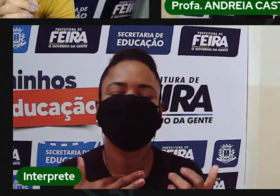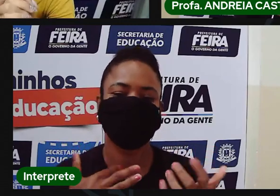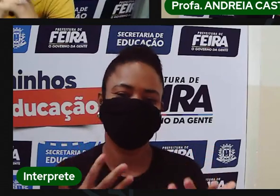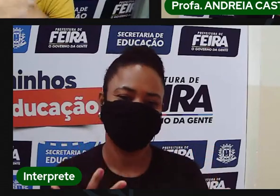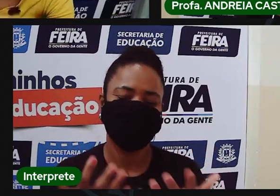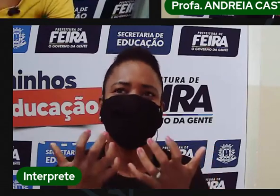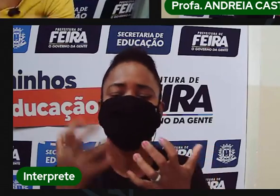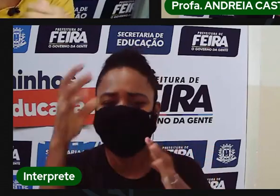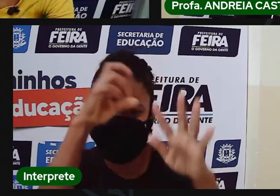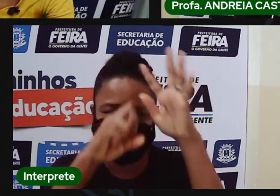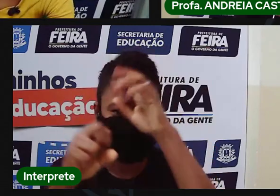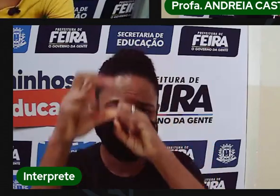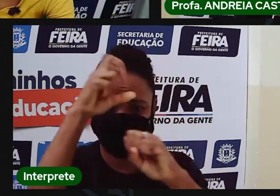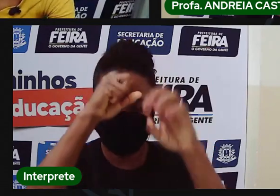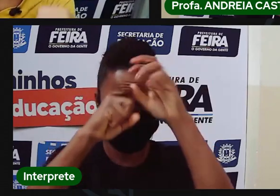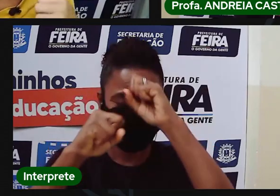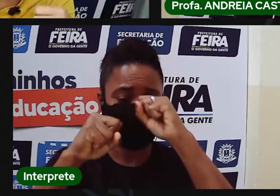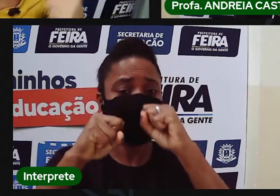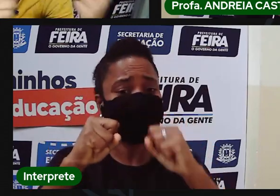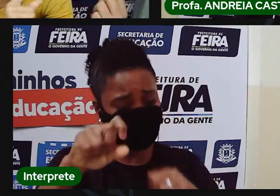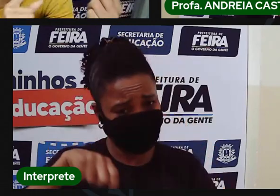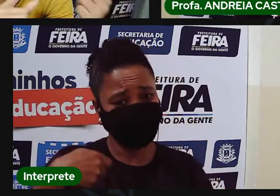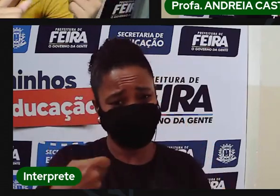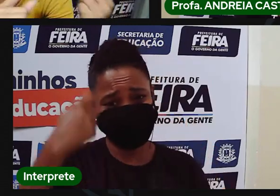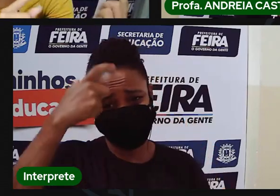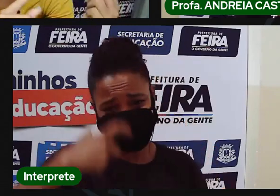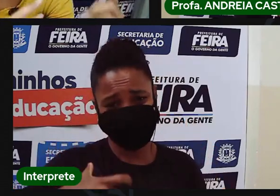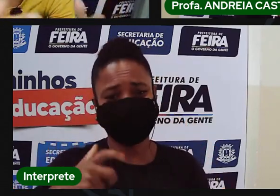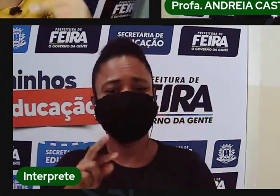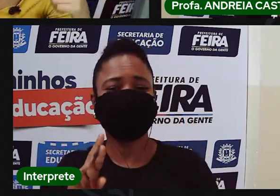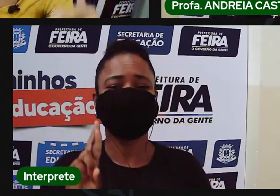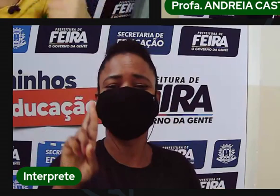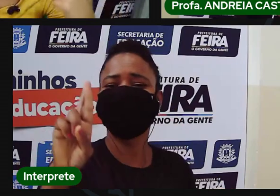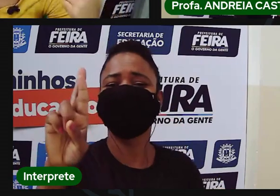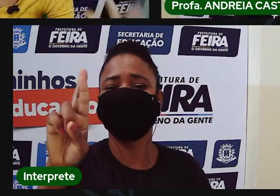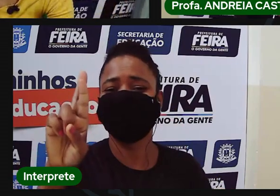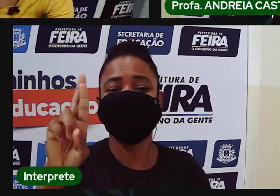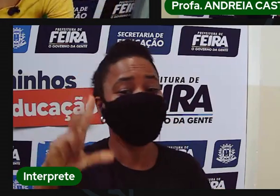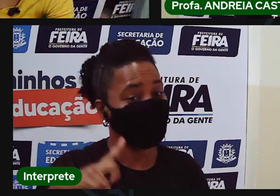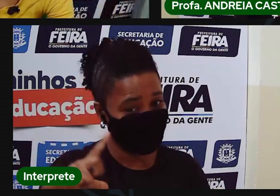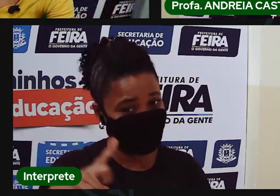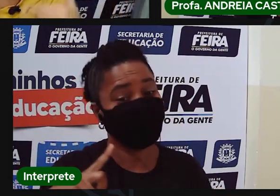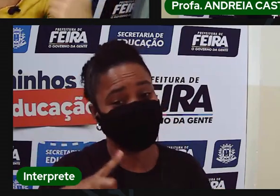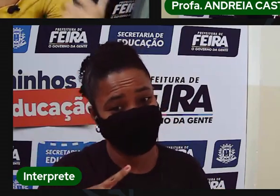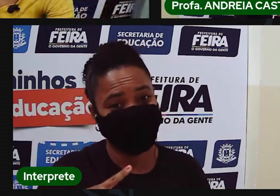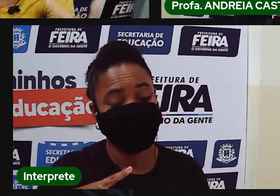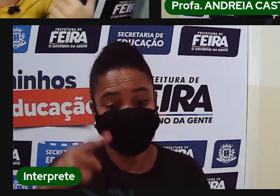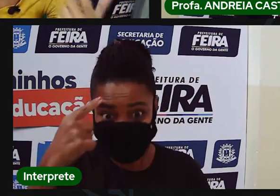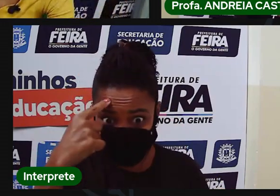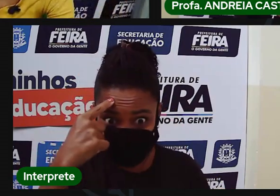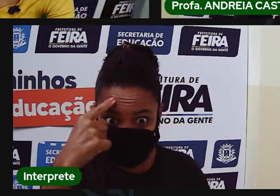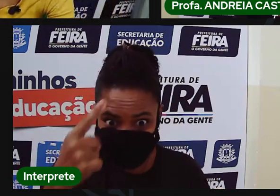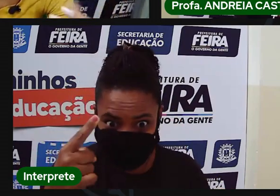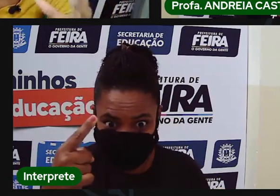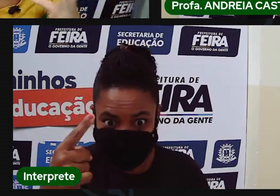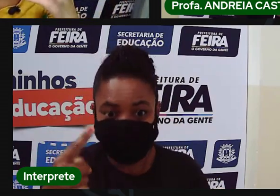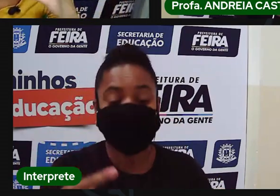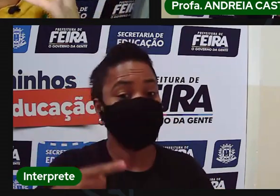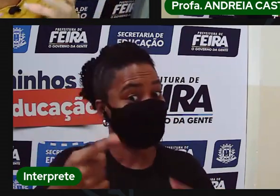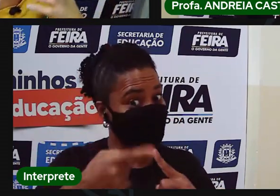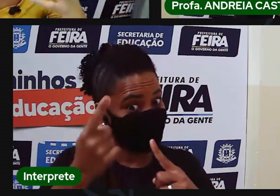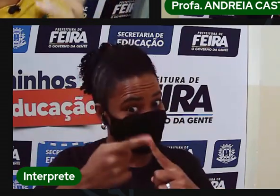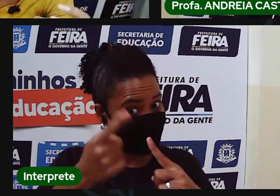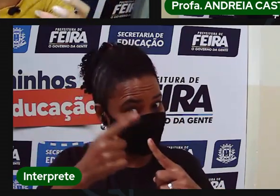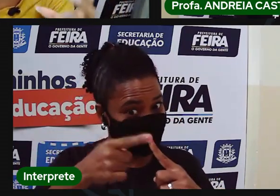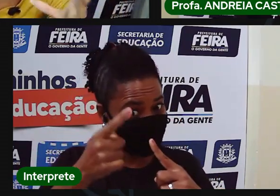a posição de você ser um protagonista. Porque lembra do ciclo? A atitude, isso já é um estímulo. Então, você